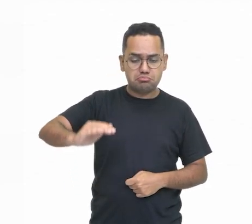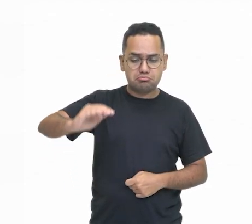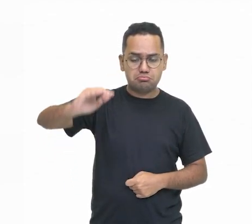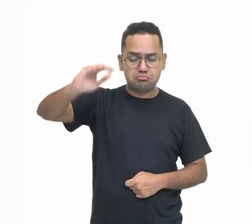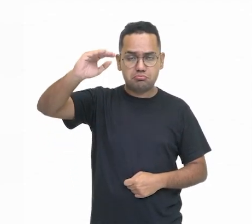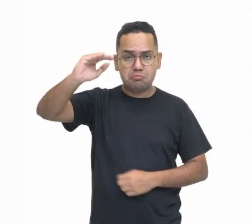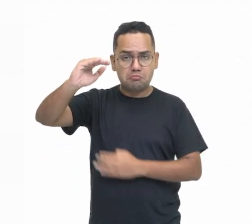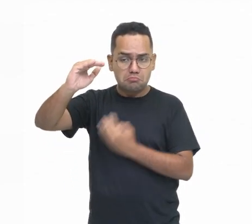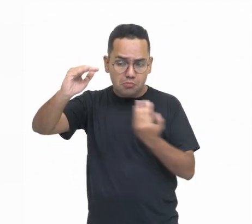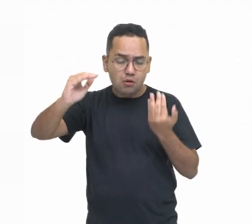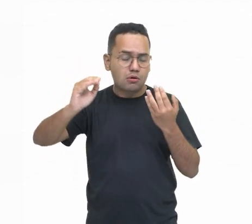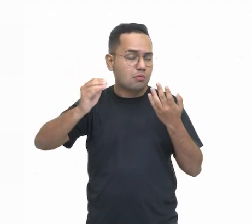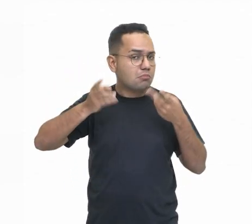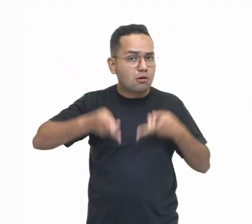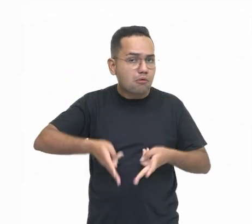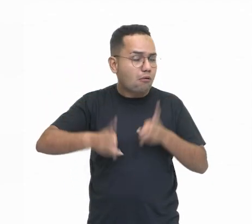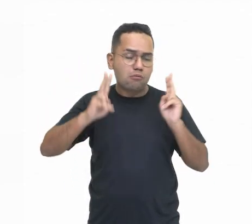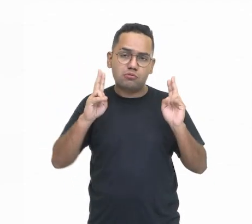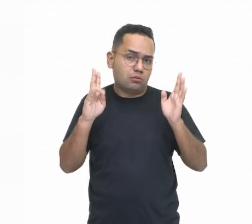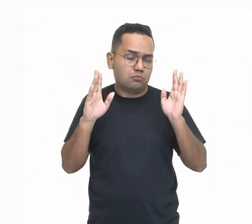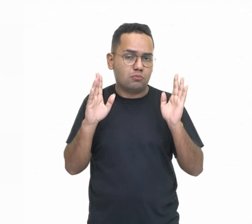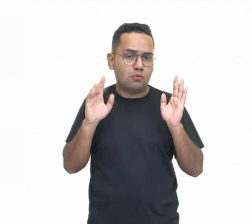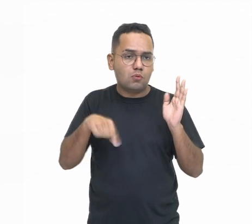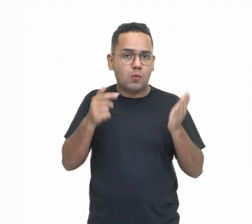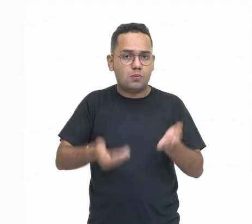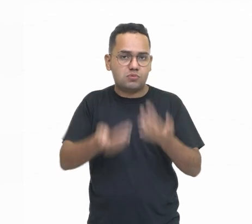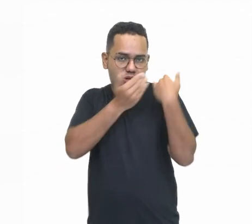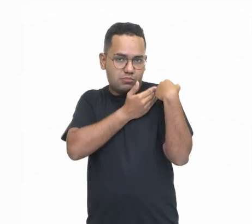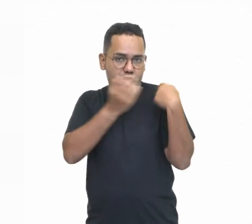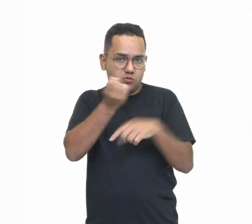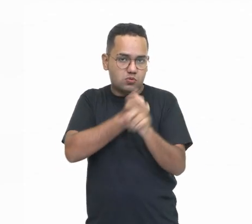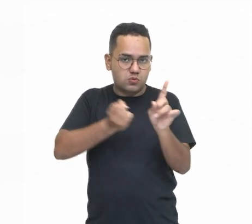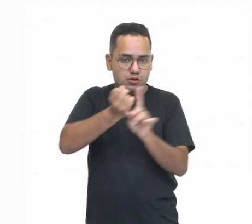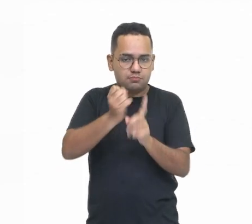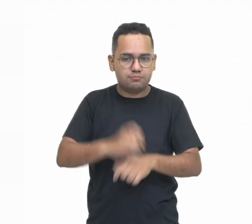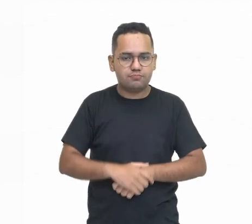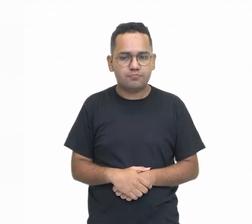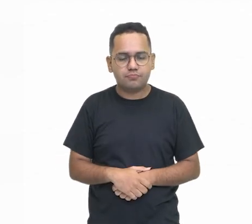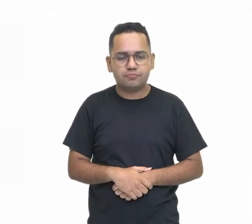em classes sociais com distintas funções e